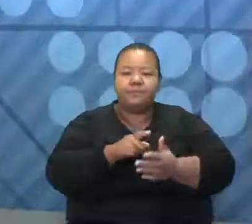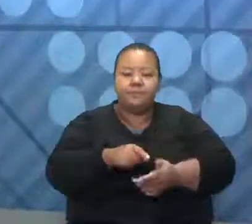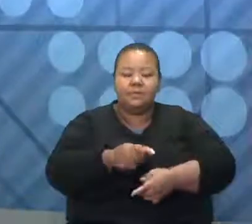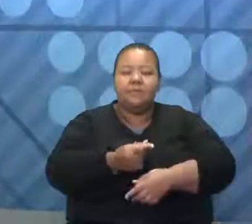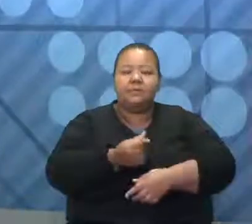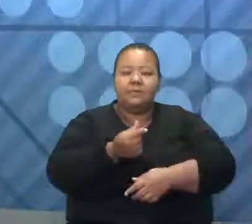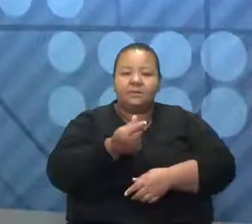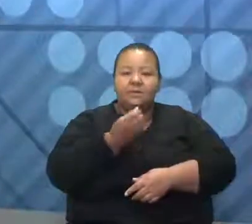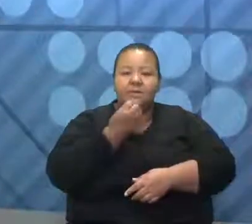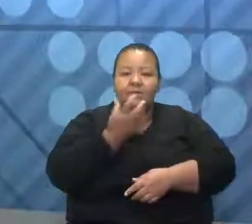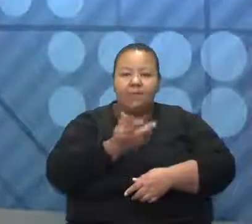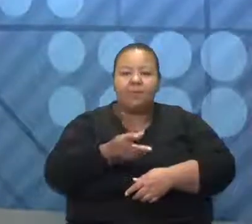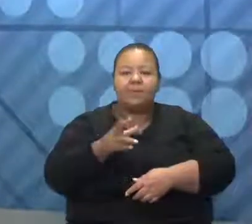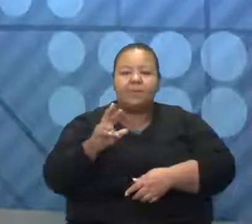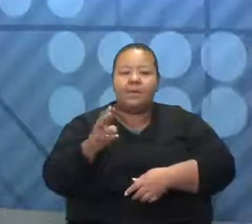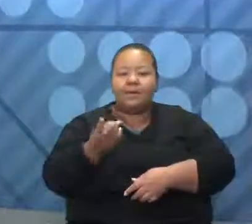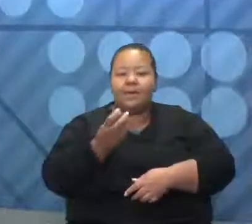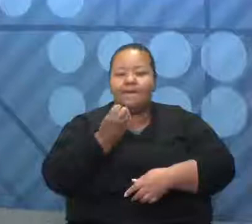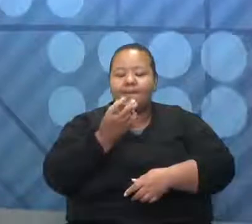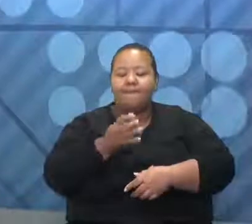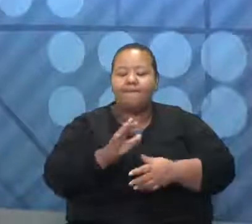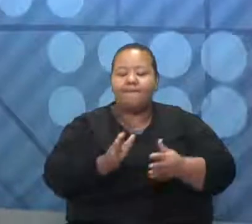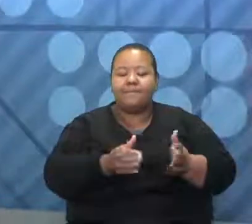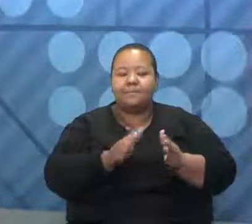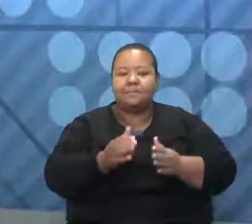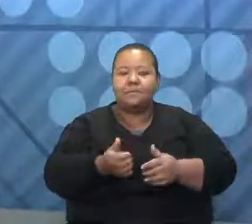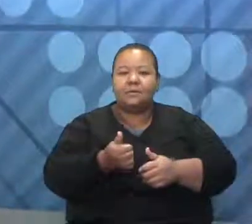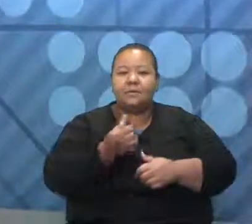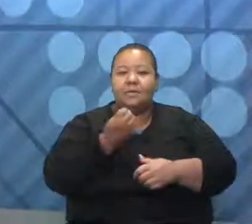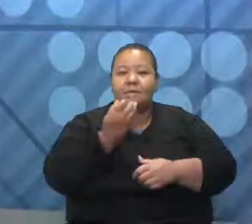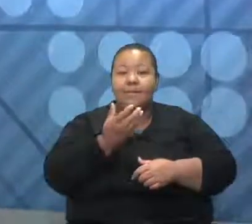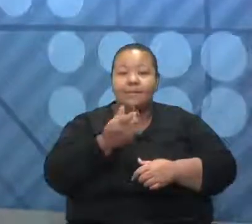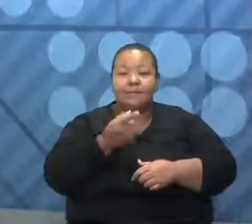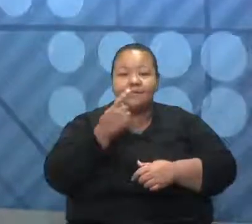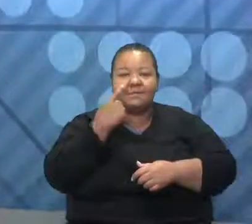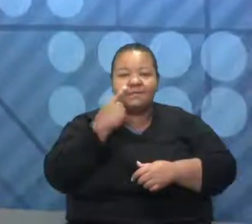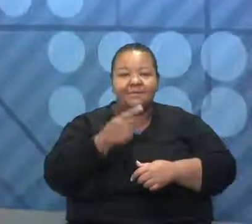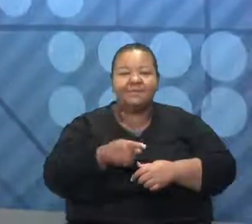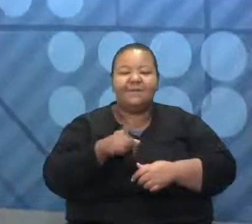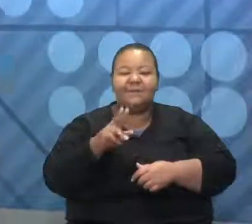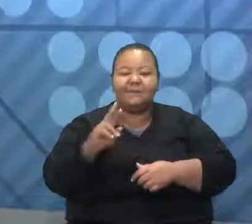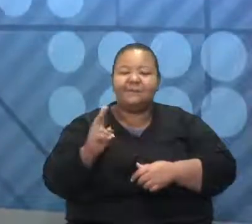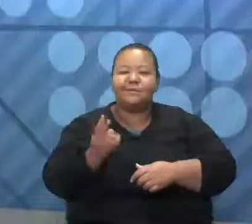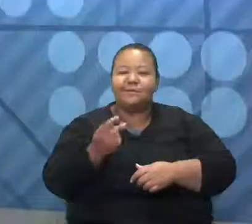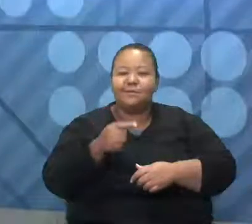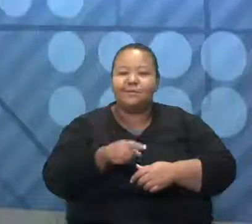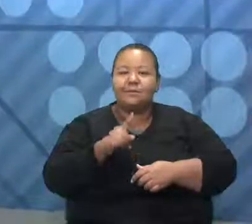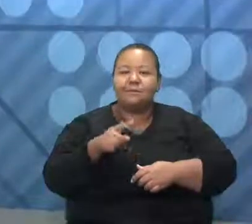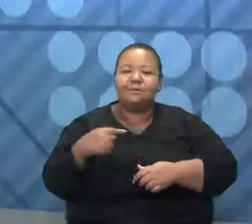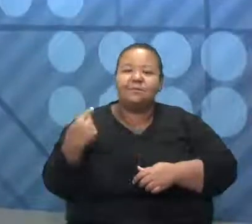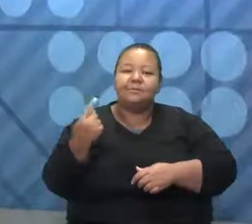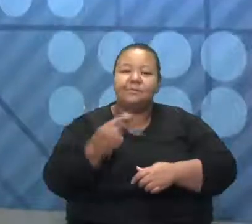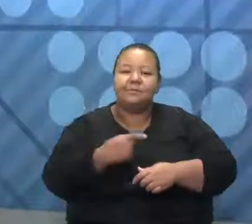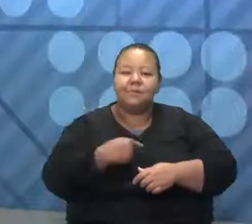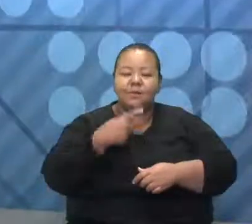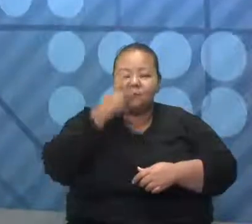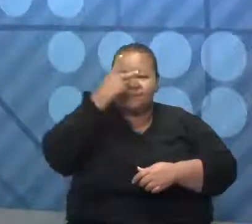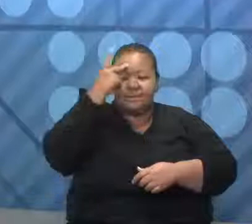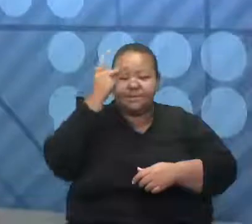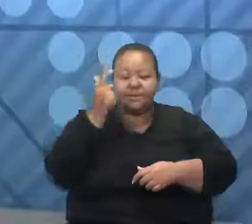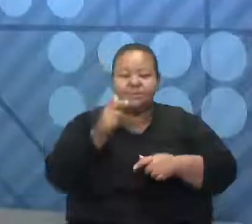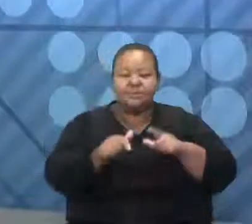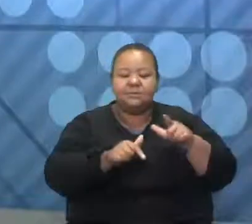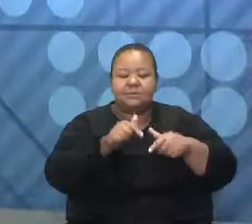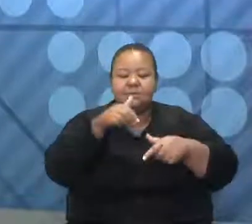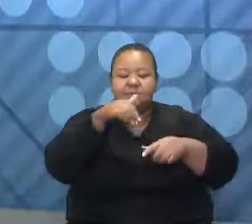bom, RH é bom, produção é bom, mas a gente tem que analisar recursos humanos, porque somos nós, pessoas que trabalhamos